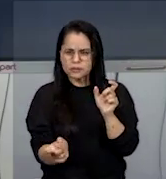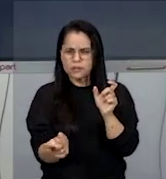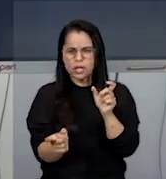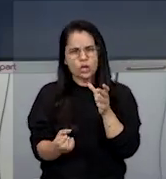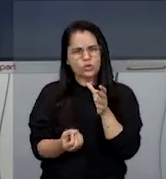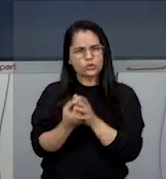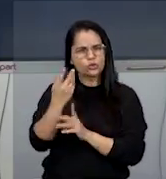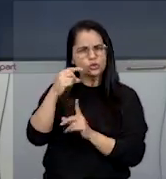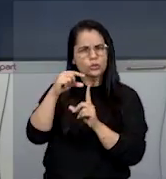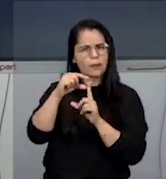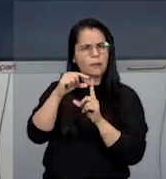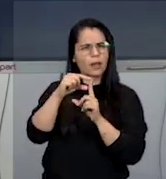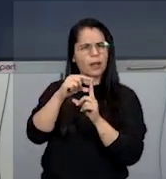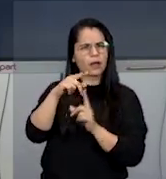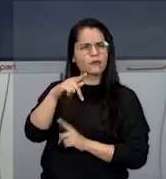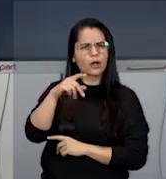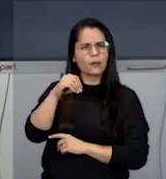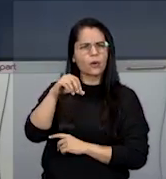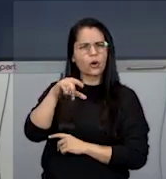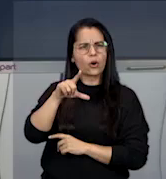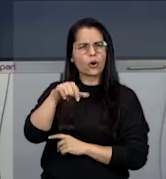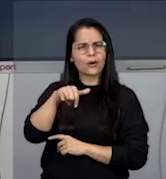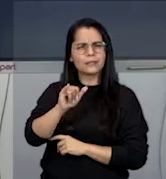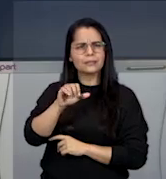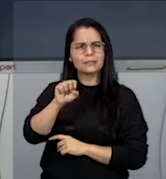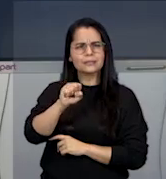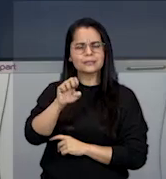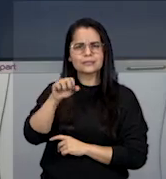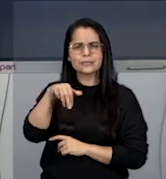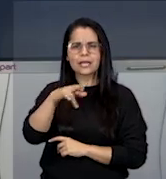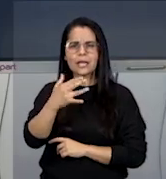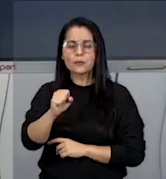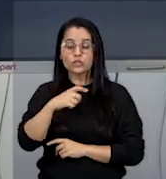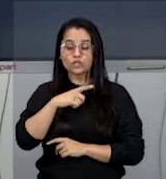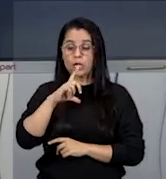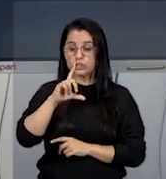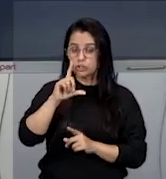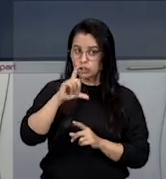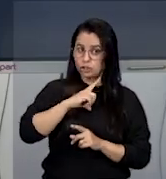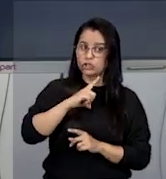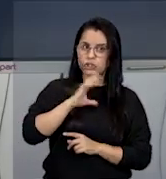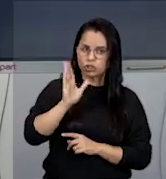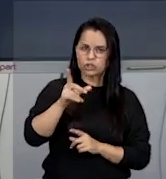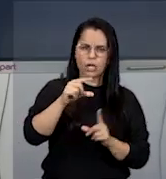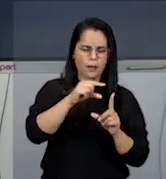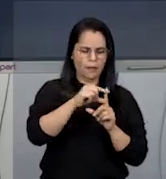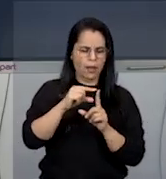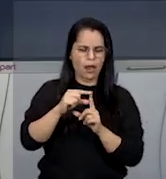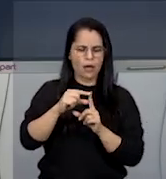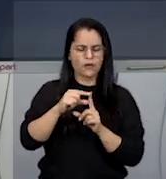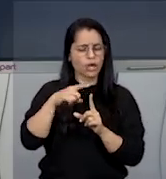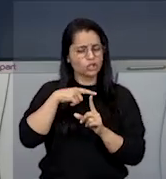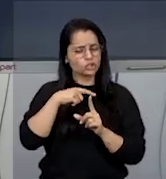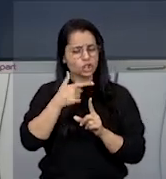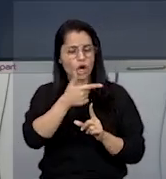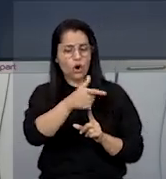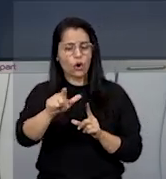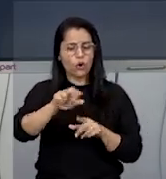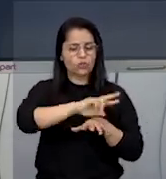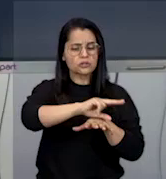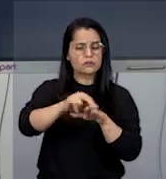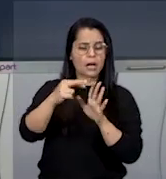polissemos. Então, já existiam palavras com muitos significados que eles já colocaram, já tinha até, né, o